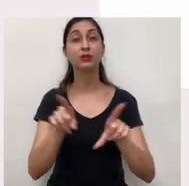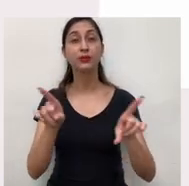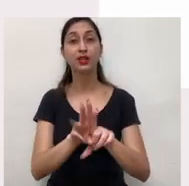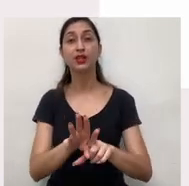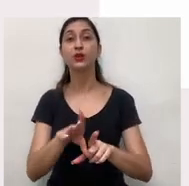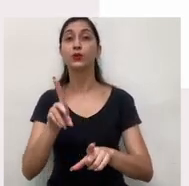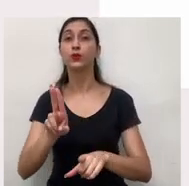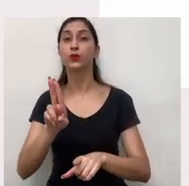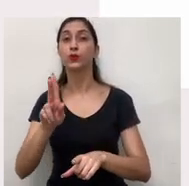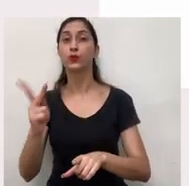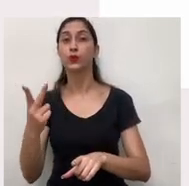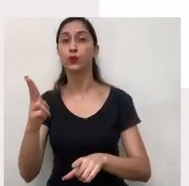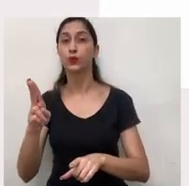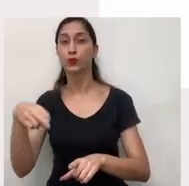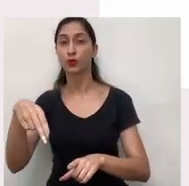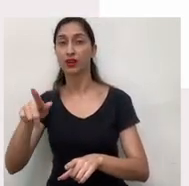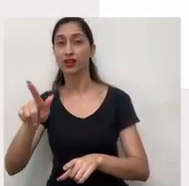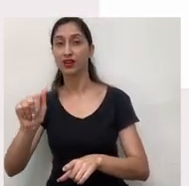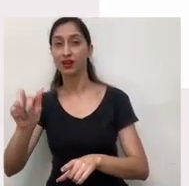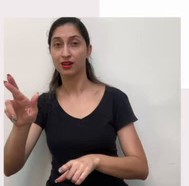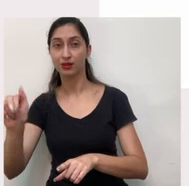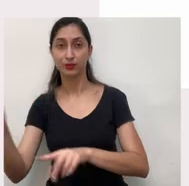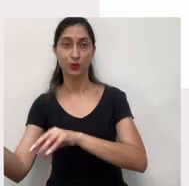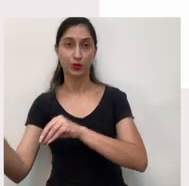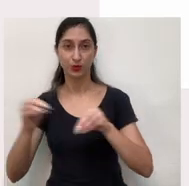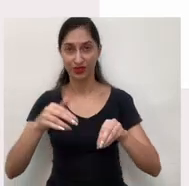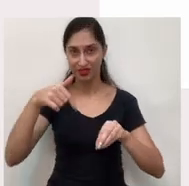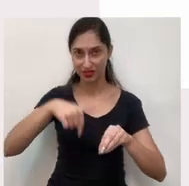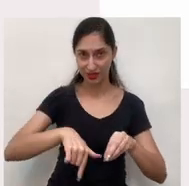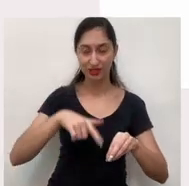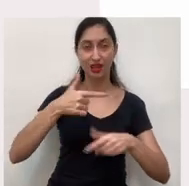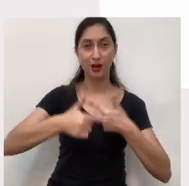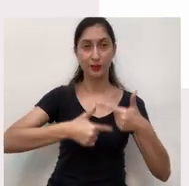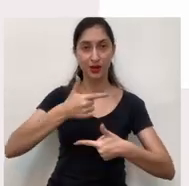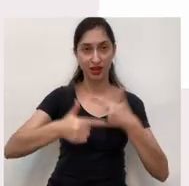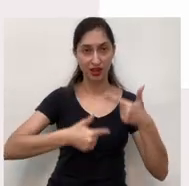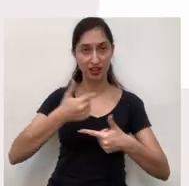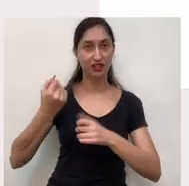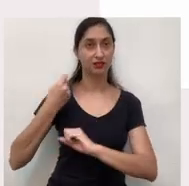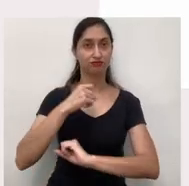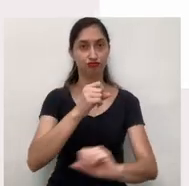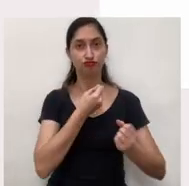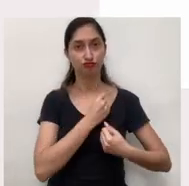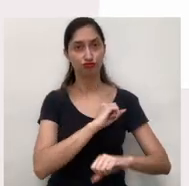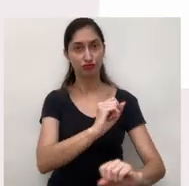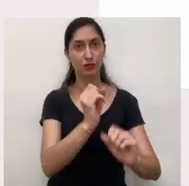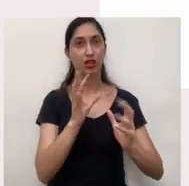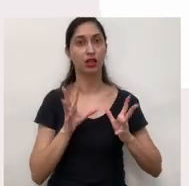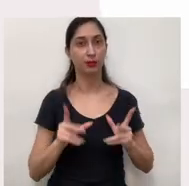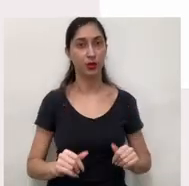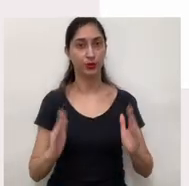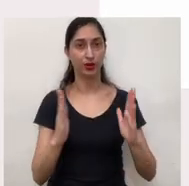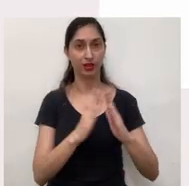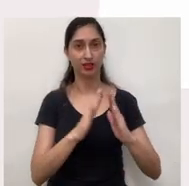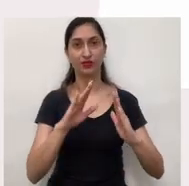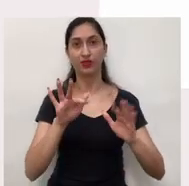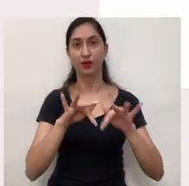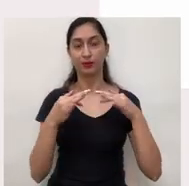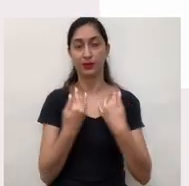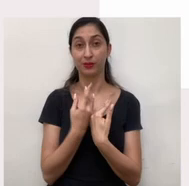em 1920. Trabalhava como doméstica para uma tradicional família belo-horizontina. Dizem que